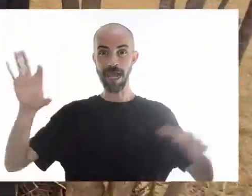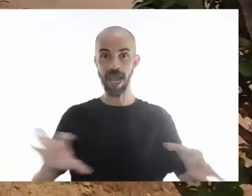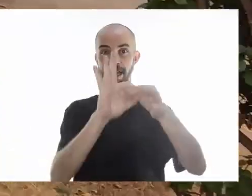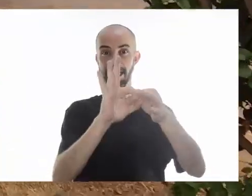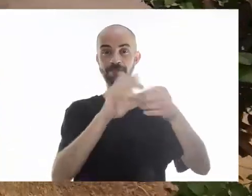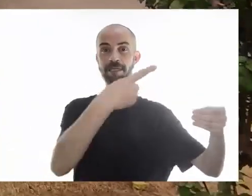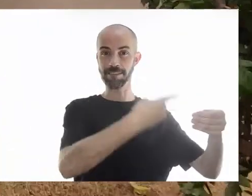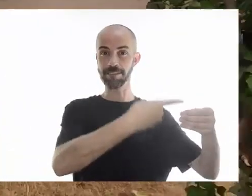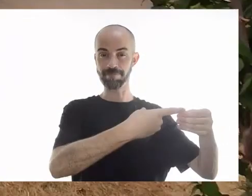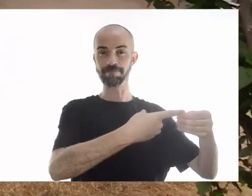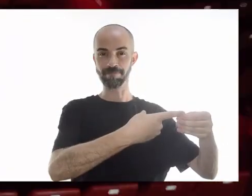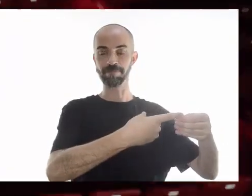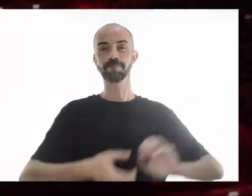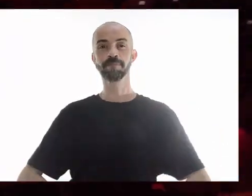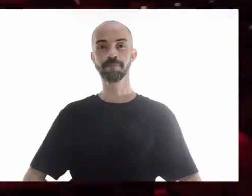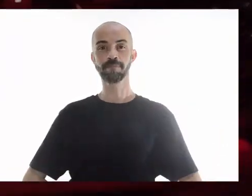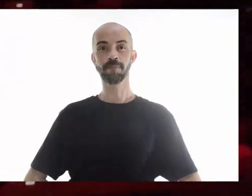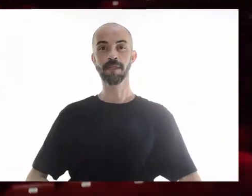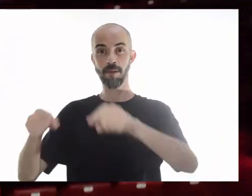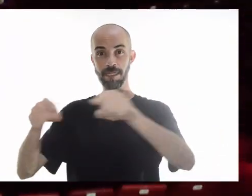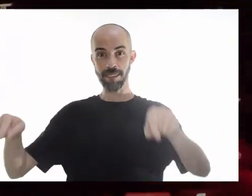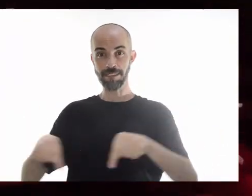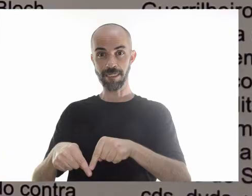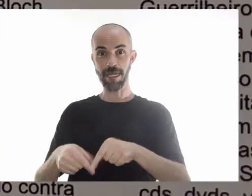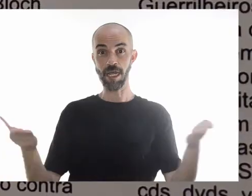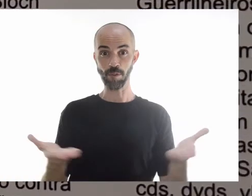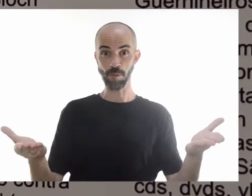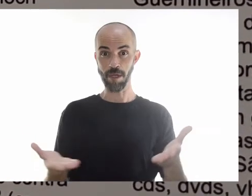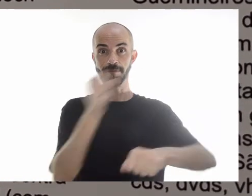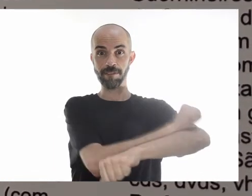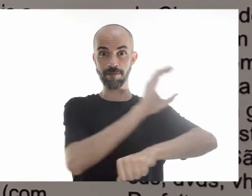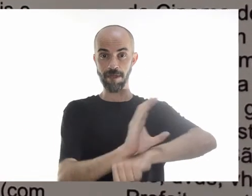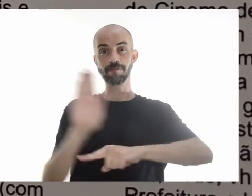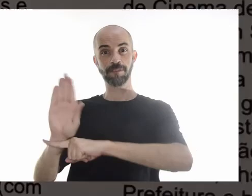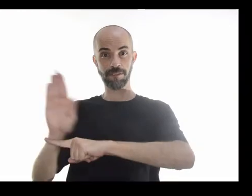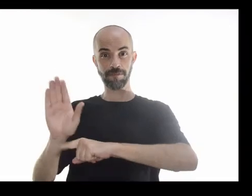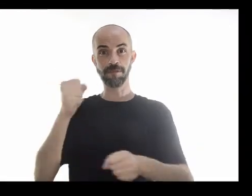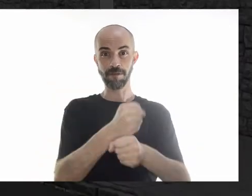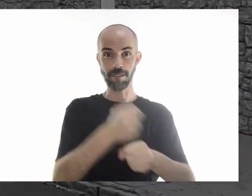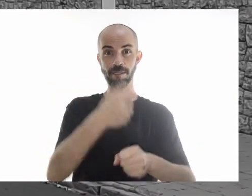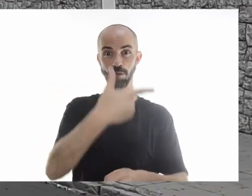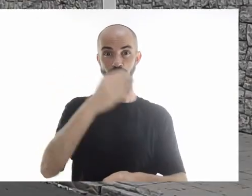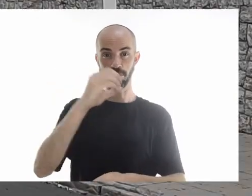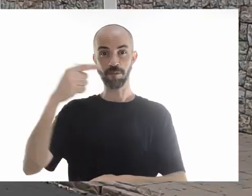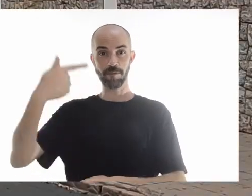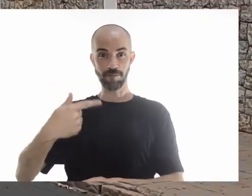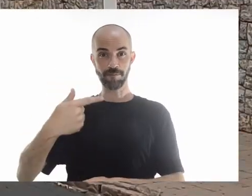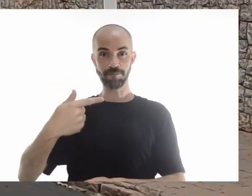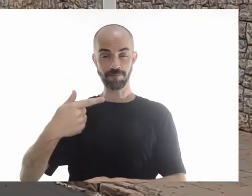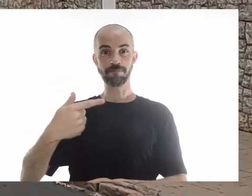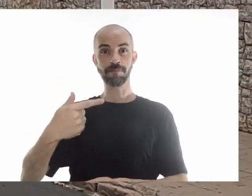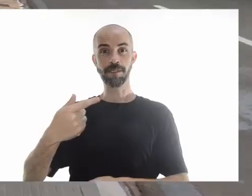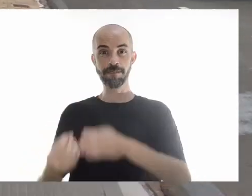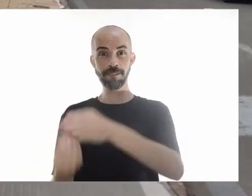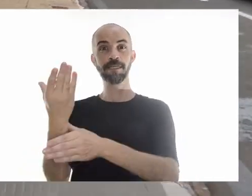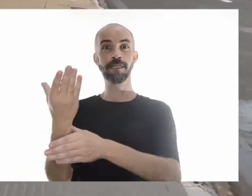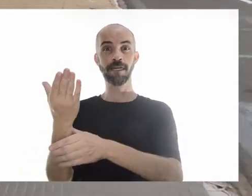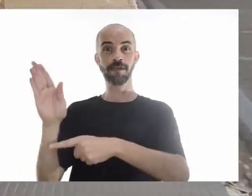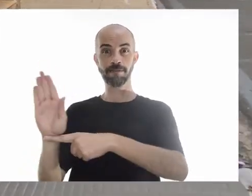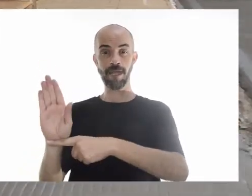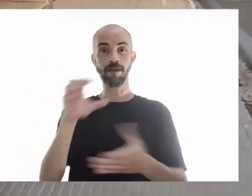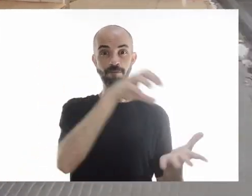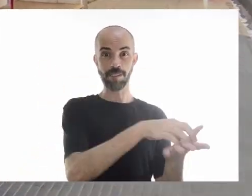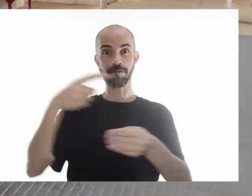Arena, anexo ao Municipal, e em uma das salas do atual Cine São Carlos. No ano de 2007, com a intenção